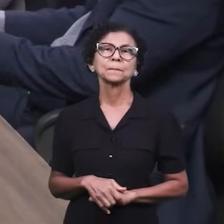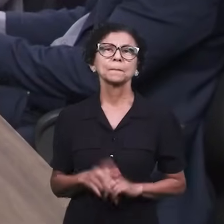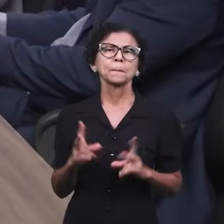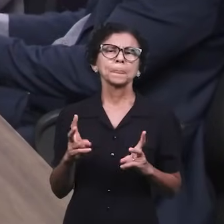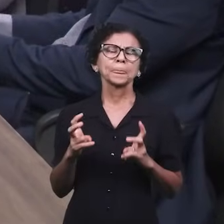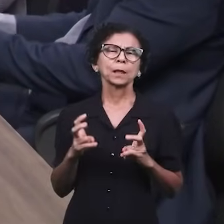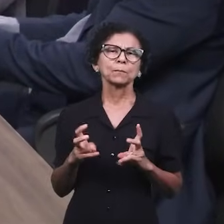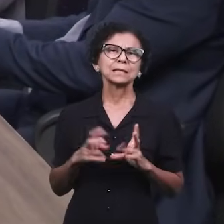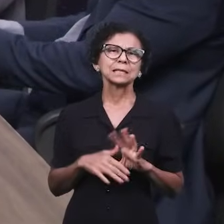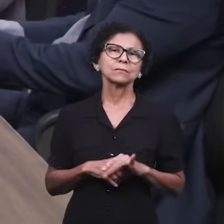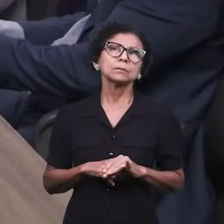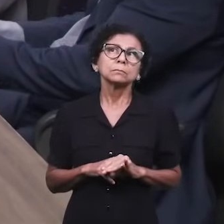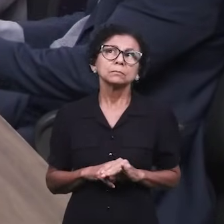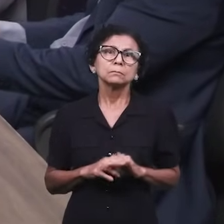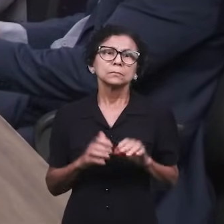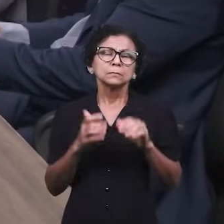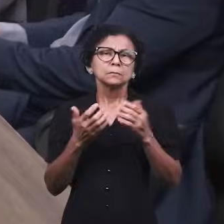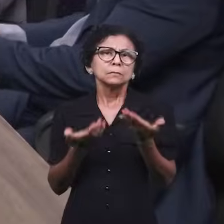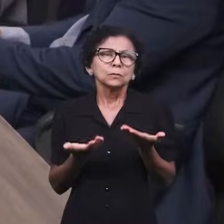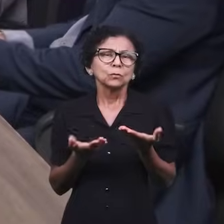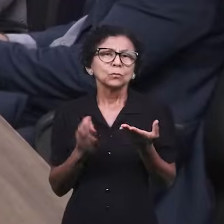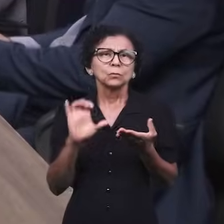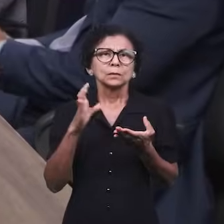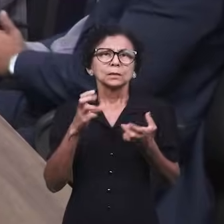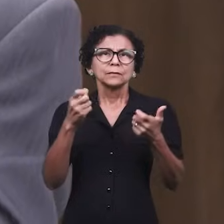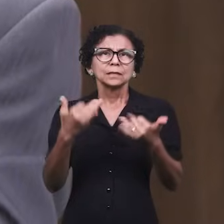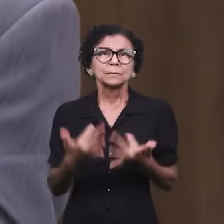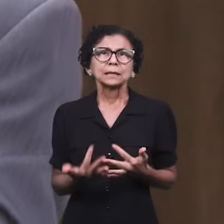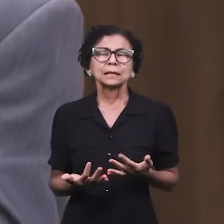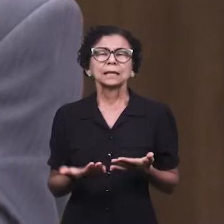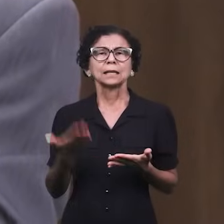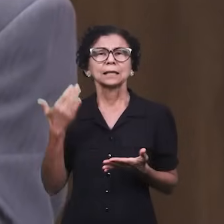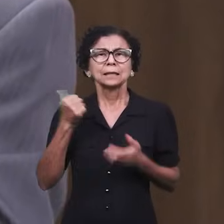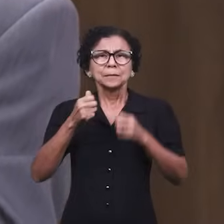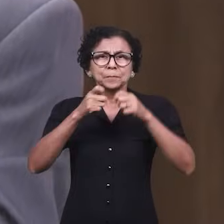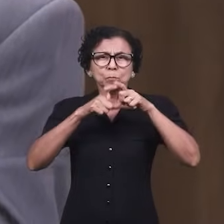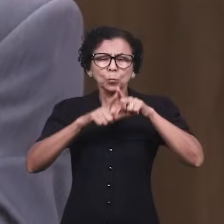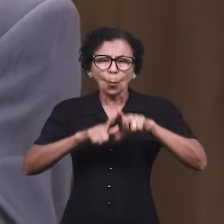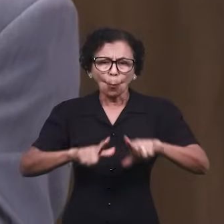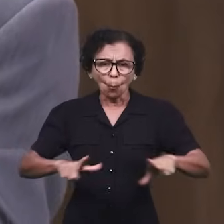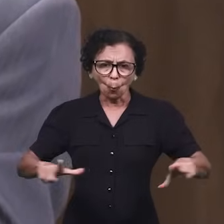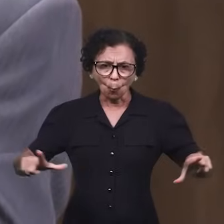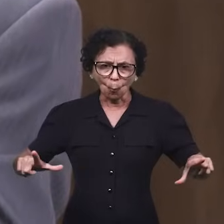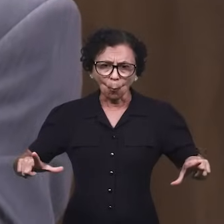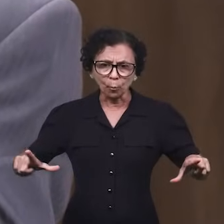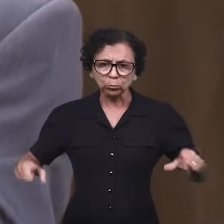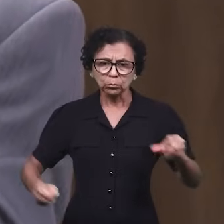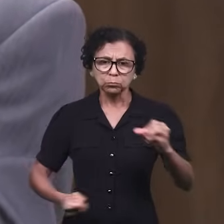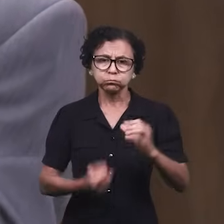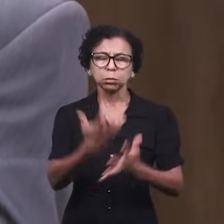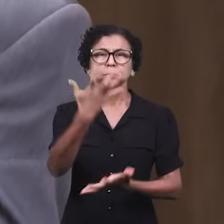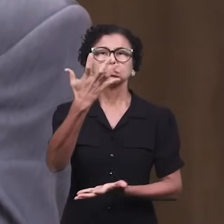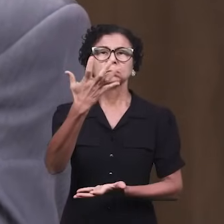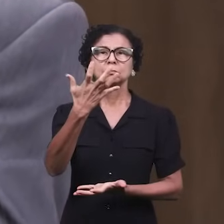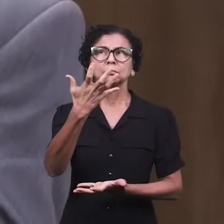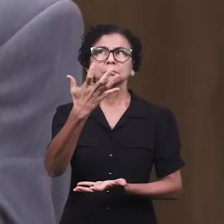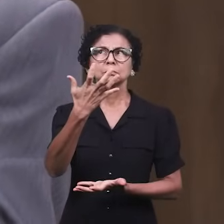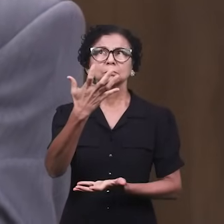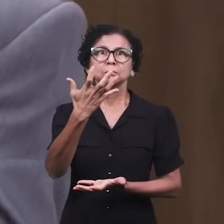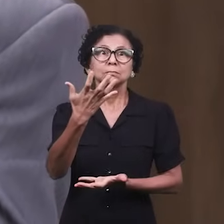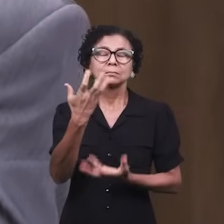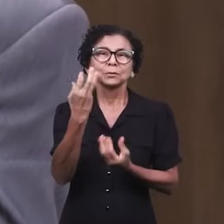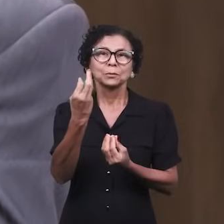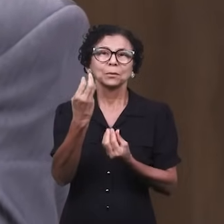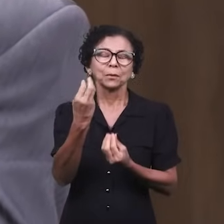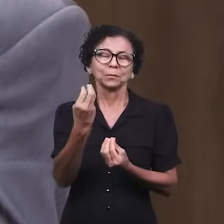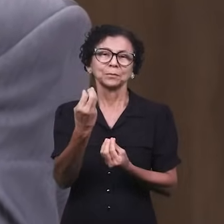vai observar isso, criar do nada, ciência, como a ciência vai explicar uma coisa dessa? É impossível. Né? Então é uma ação